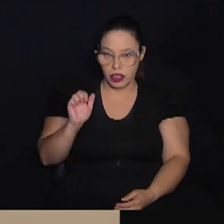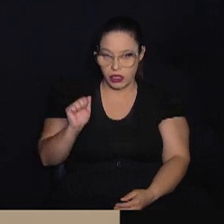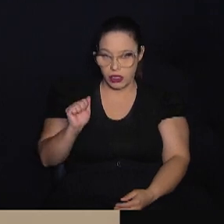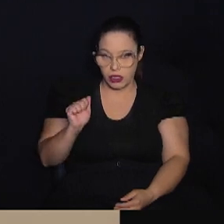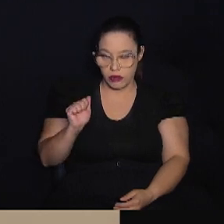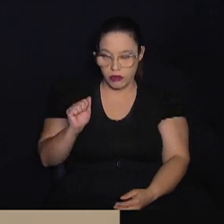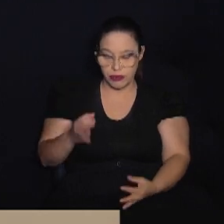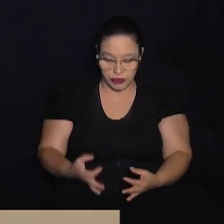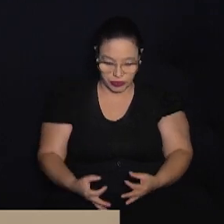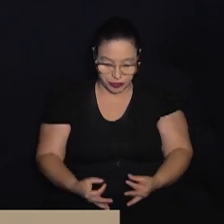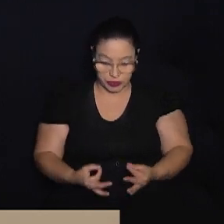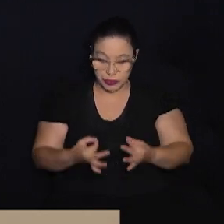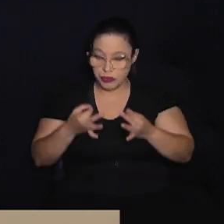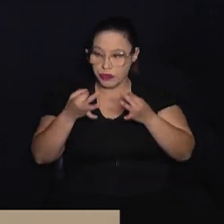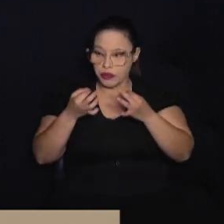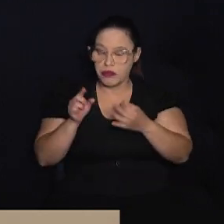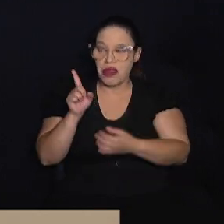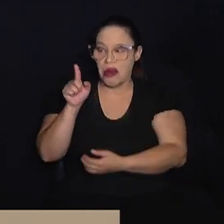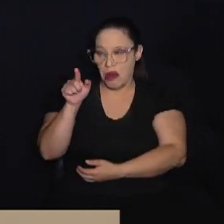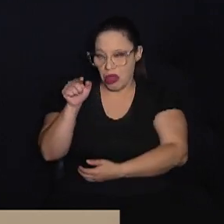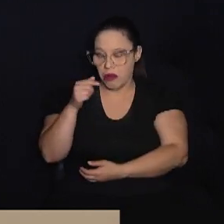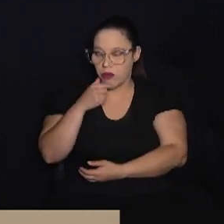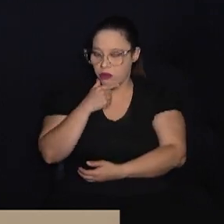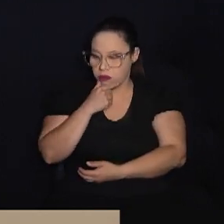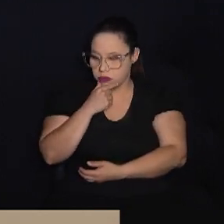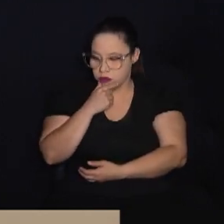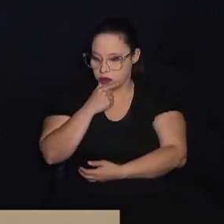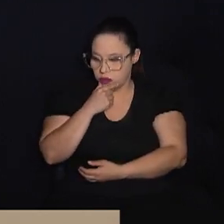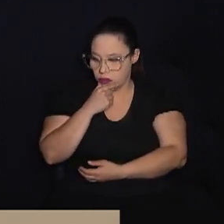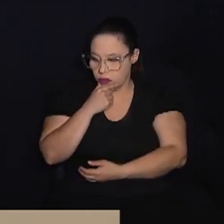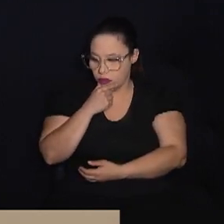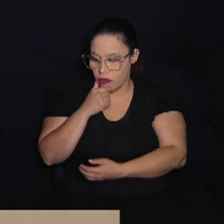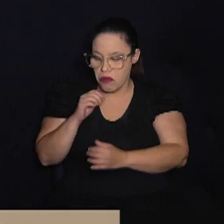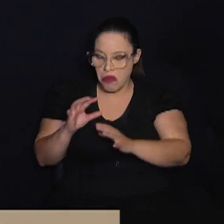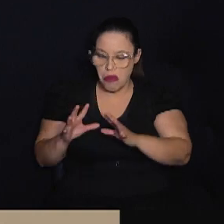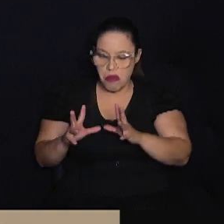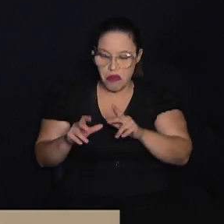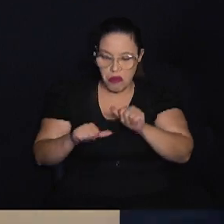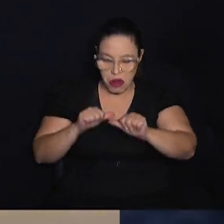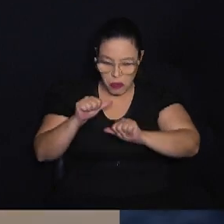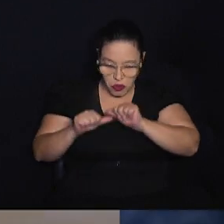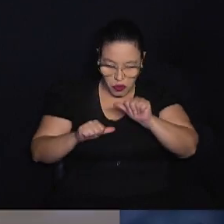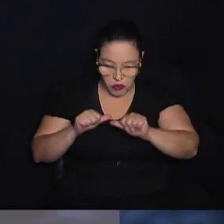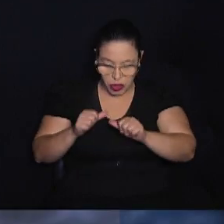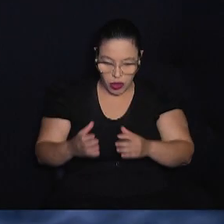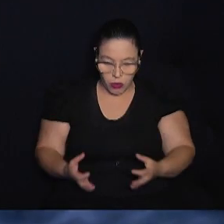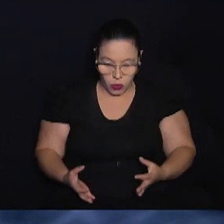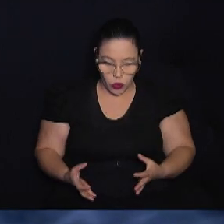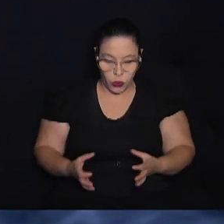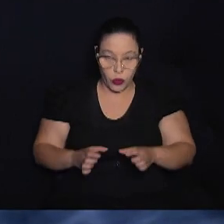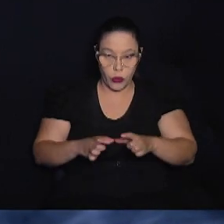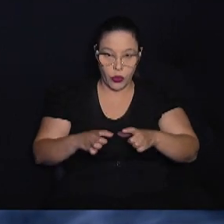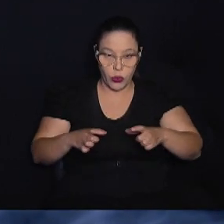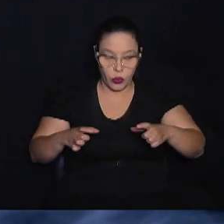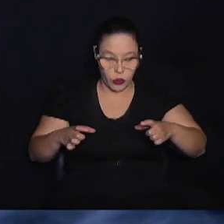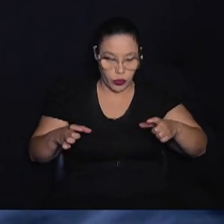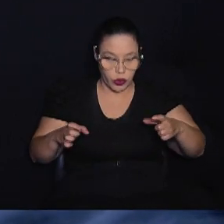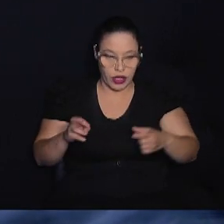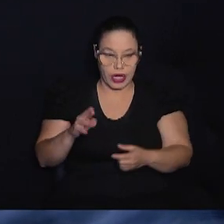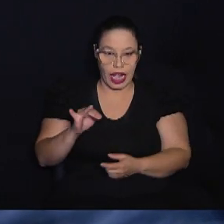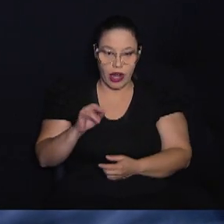O câncer por si é quando você tem uma mutação e acontece um aumento, uma multiplicação de